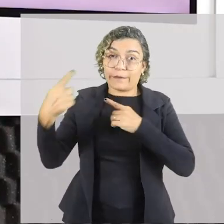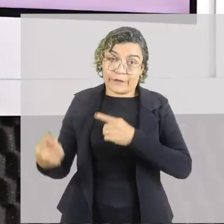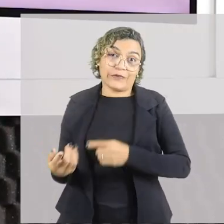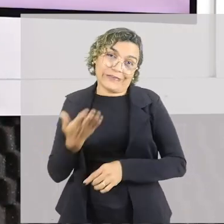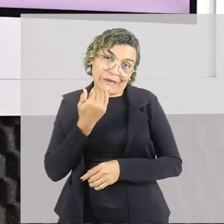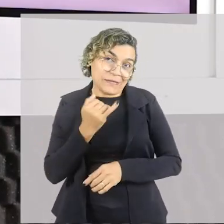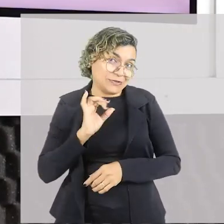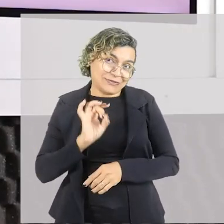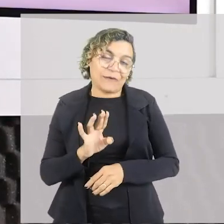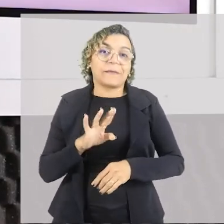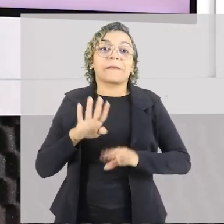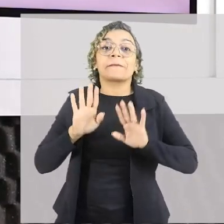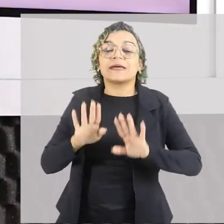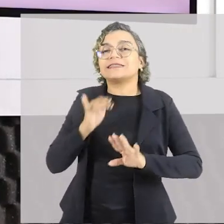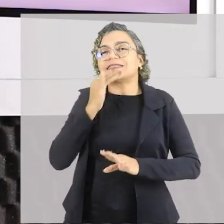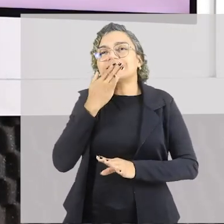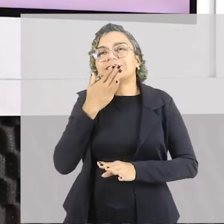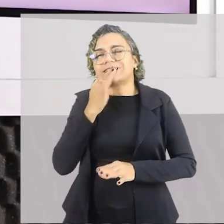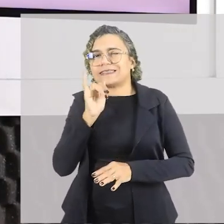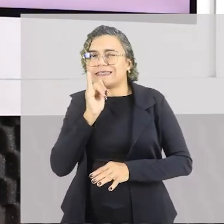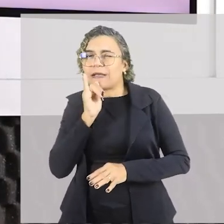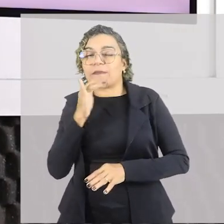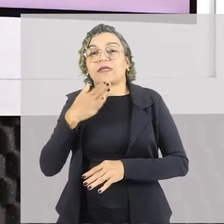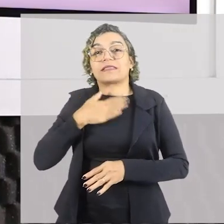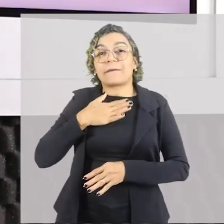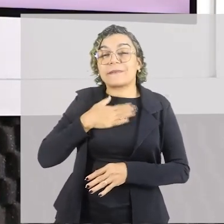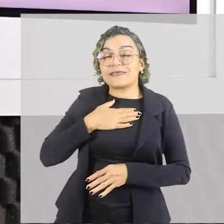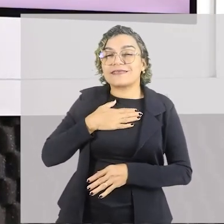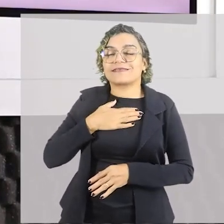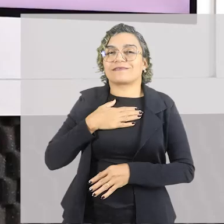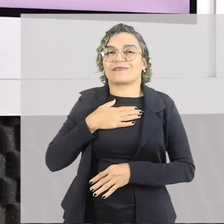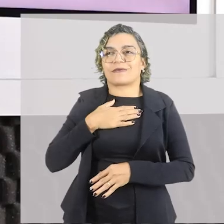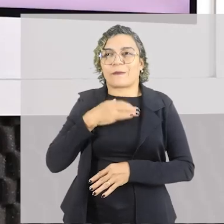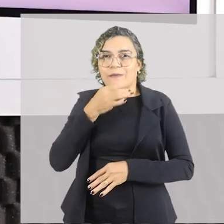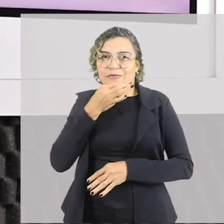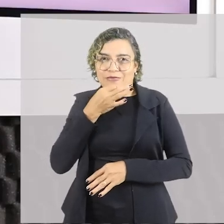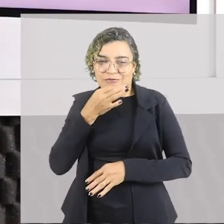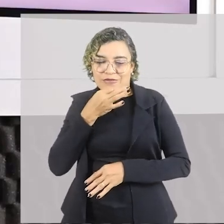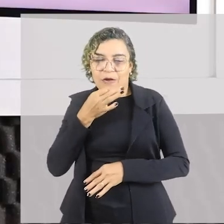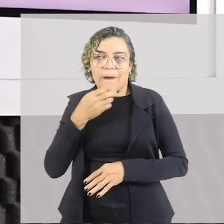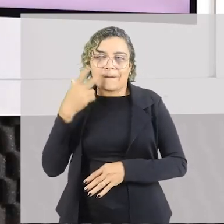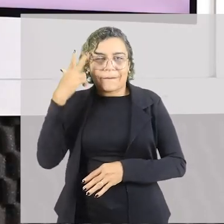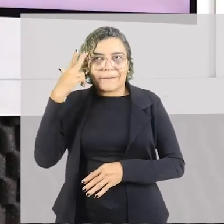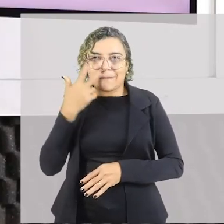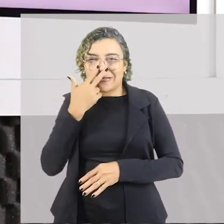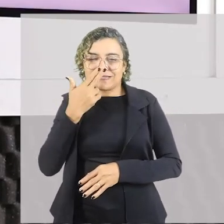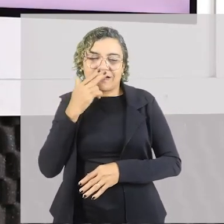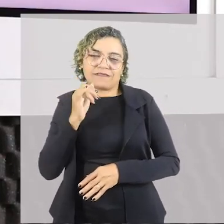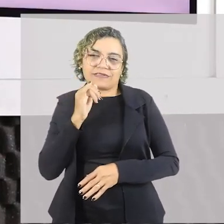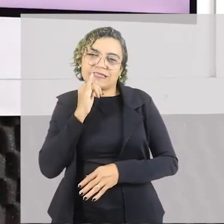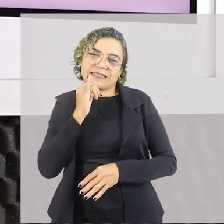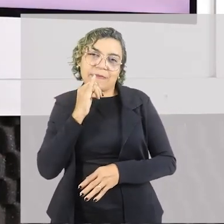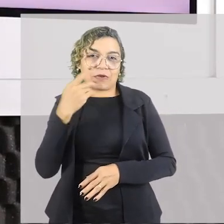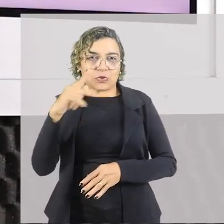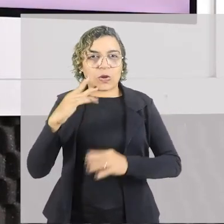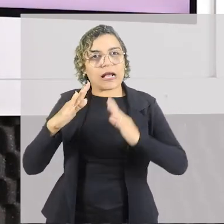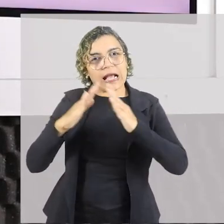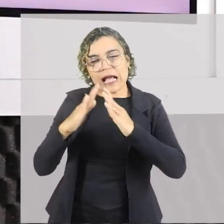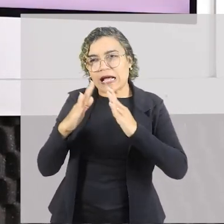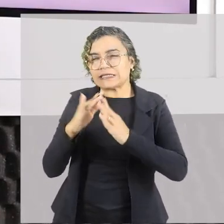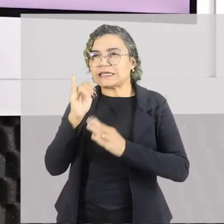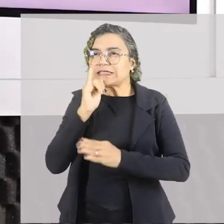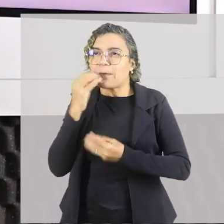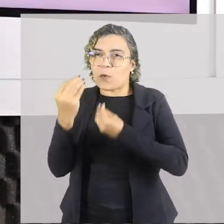comer. Pra mim ela fazia aquela feijoada dentro daquela panela. Mas não sei se tu já viu na tua casa, ou mesmo você já